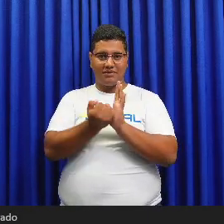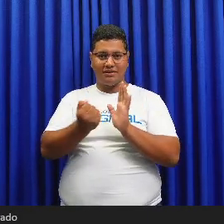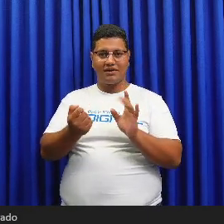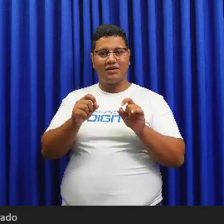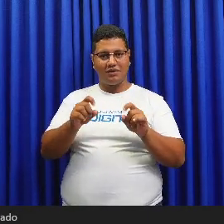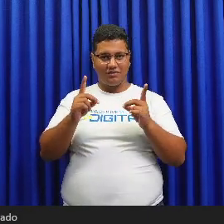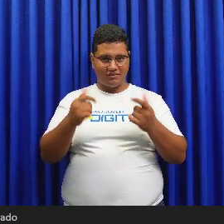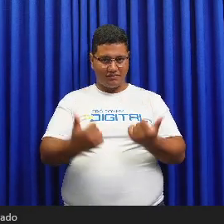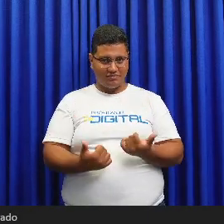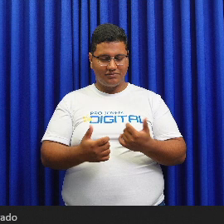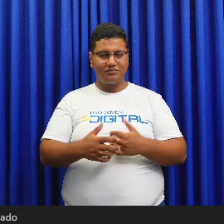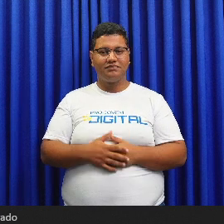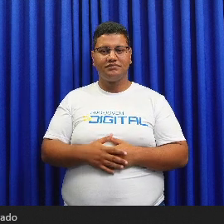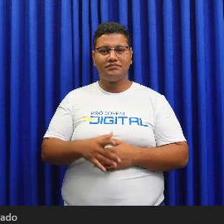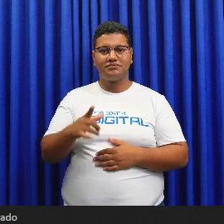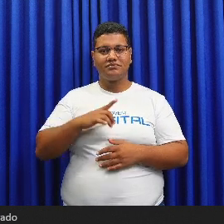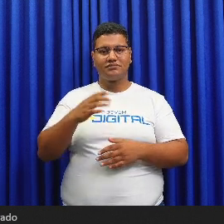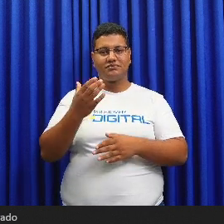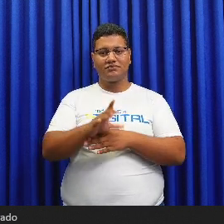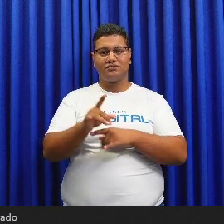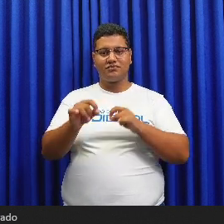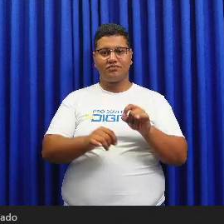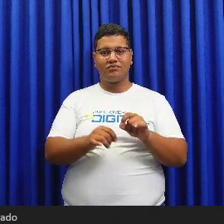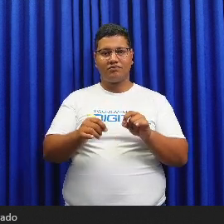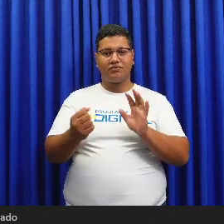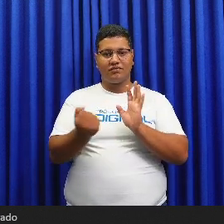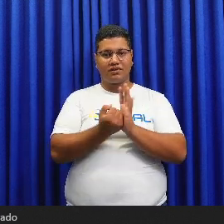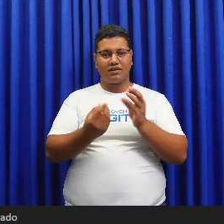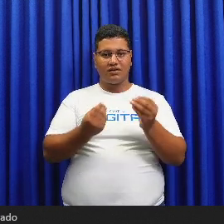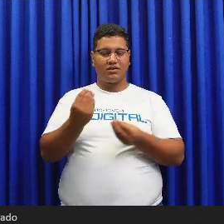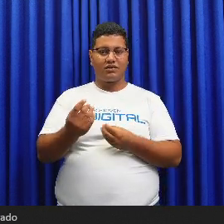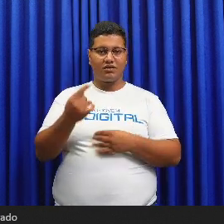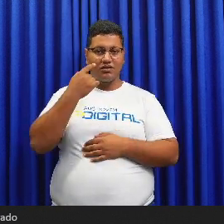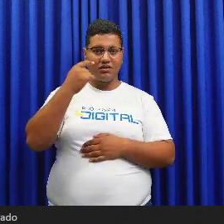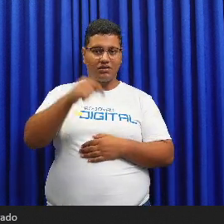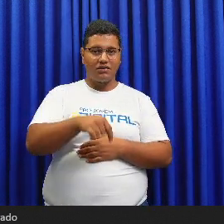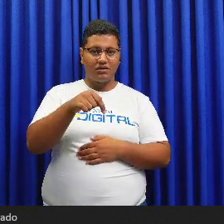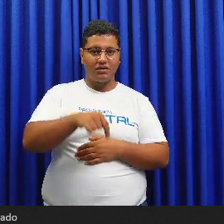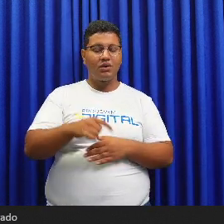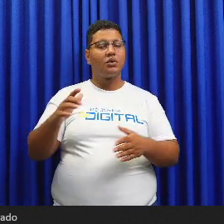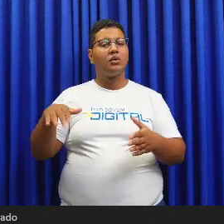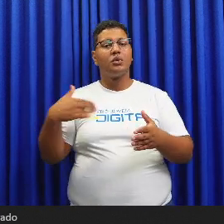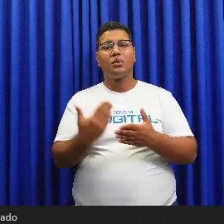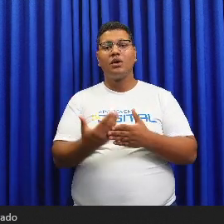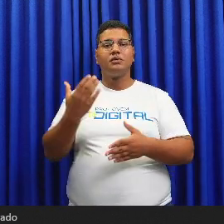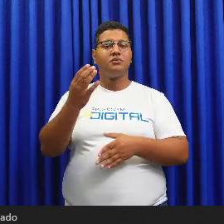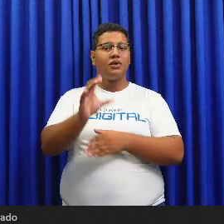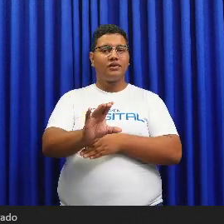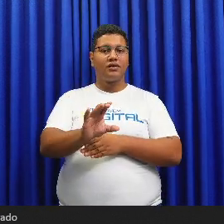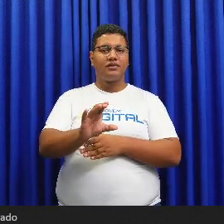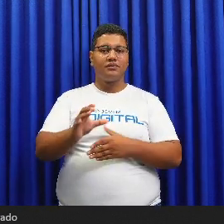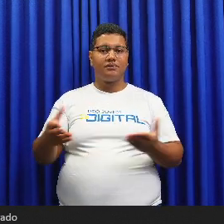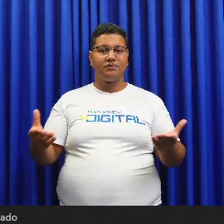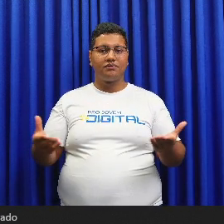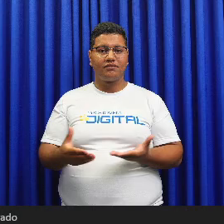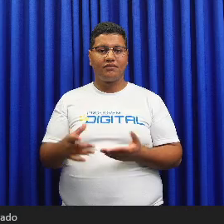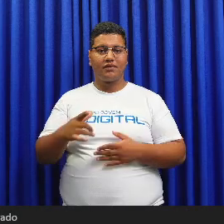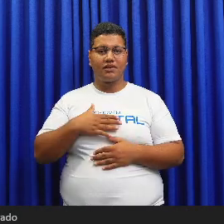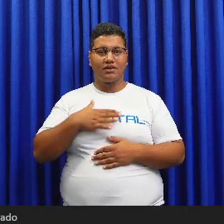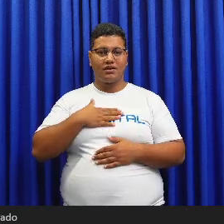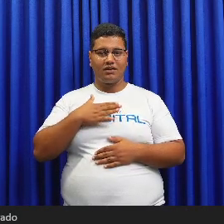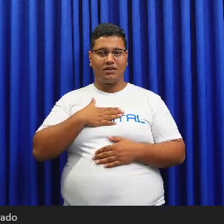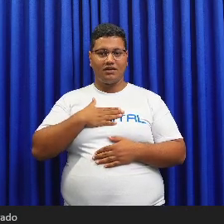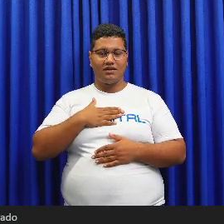bom? Eu vou colocar aqui um agendamento. Aqui embaixo, ó. Quando postar? Aqui embaixo, do lado do